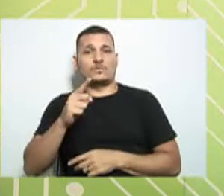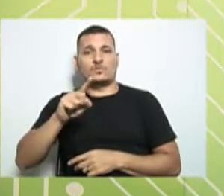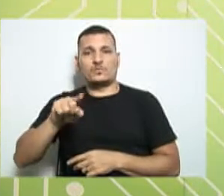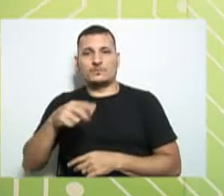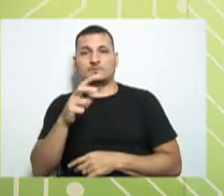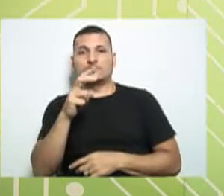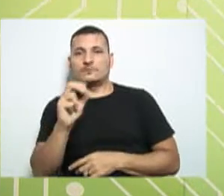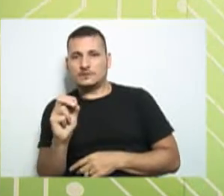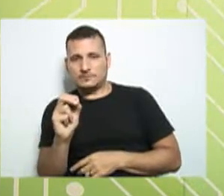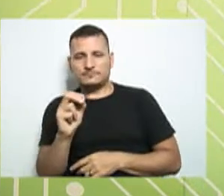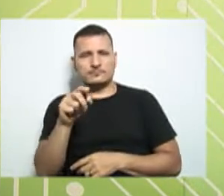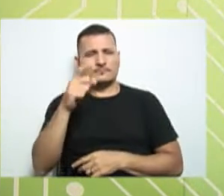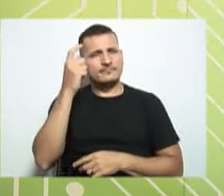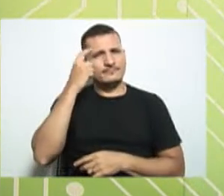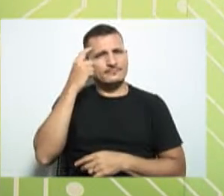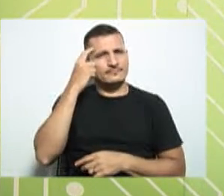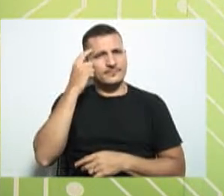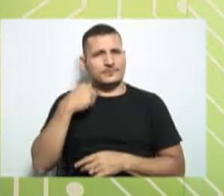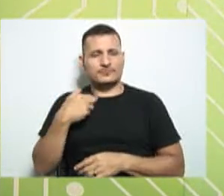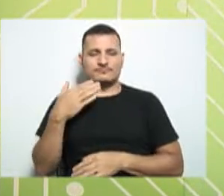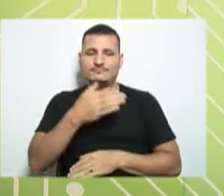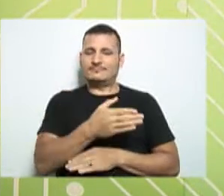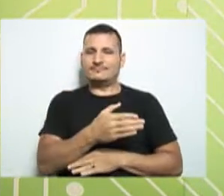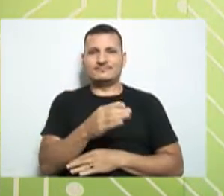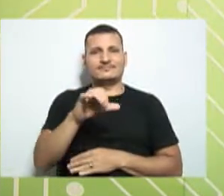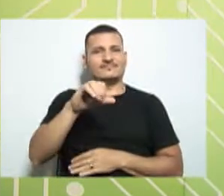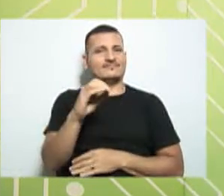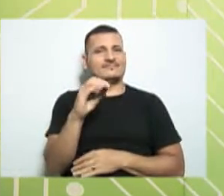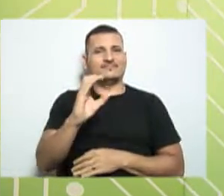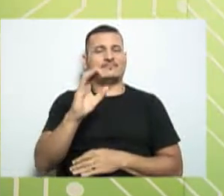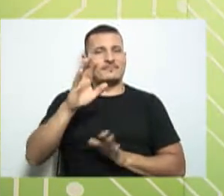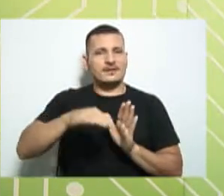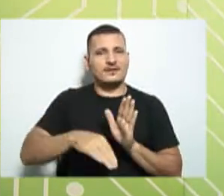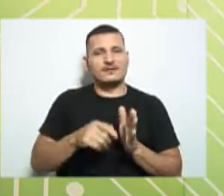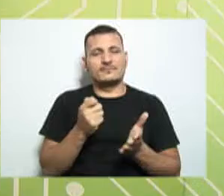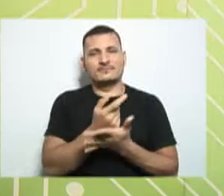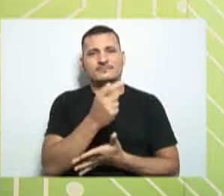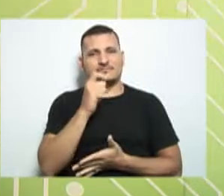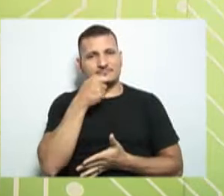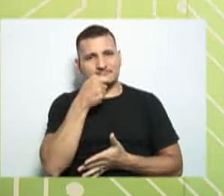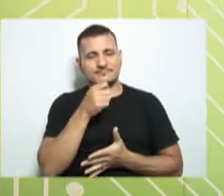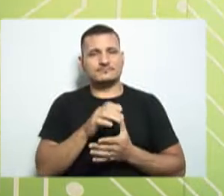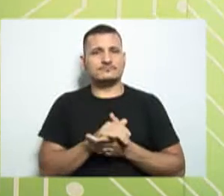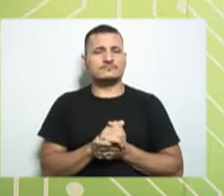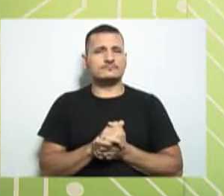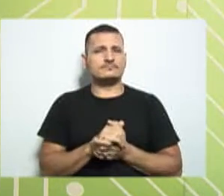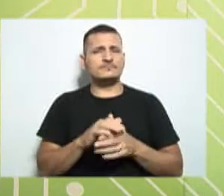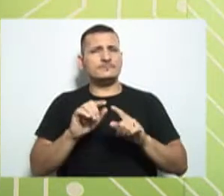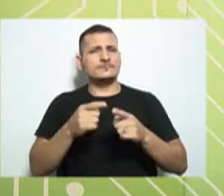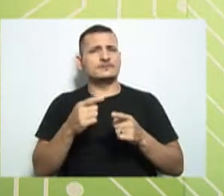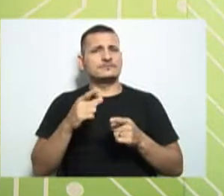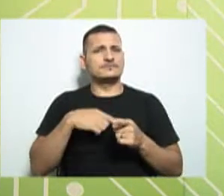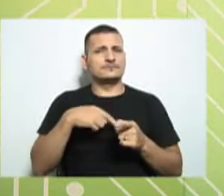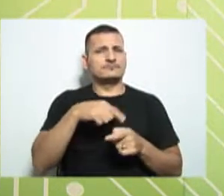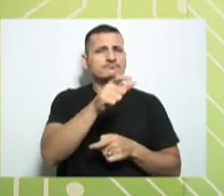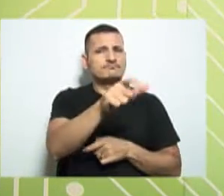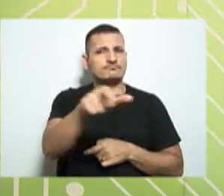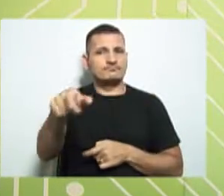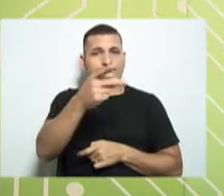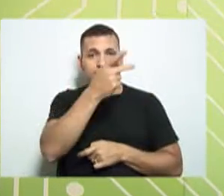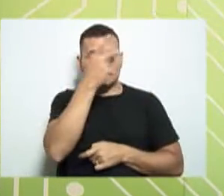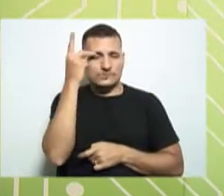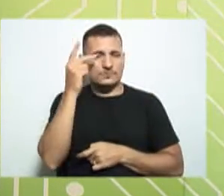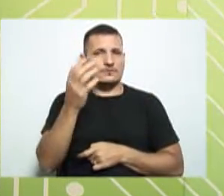Lógico que vocês devem estar pensando, eu iria comprar na de 90 centavos. Claro. Só que existem consumidores que pretendem o quê?